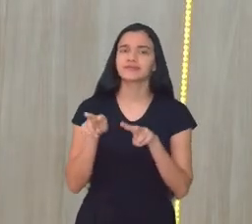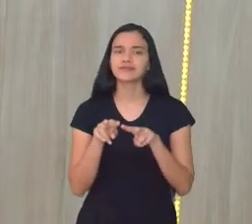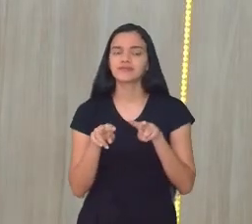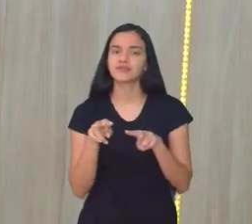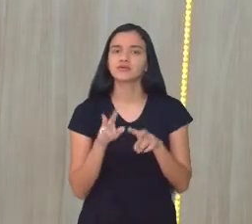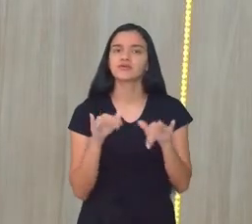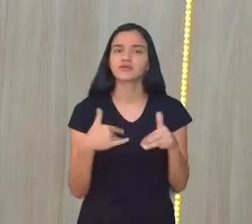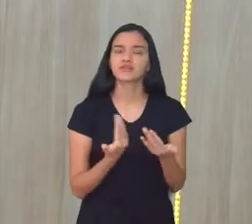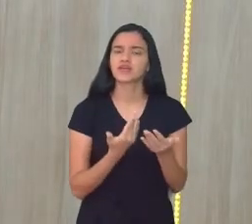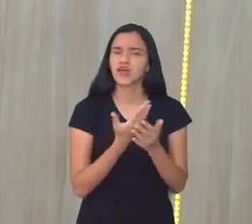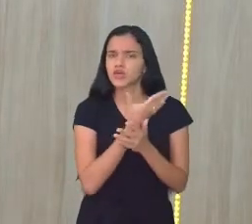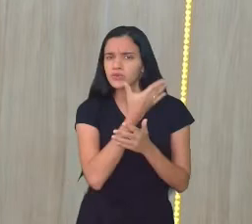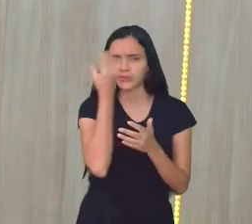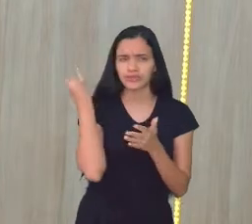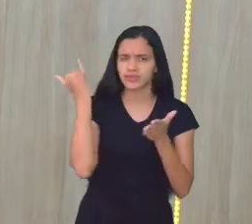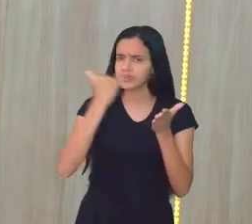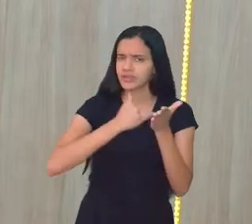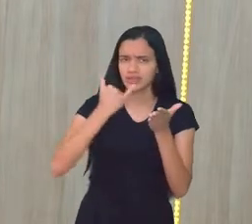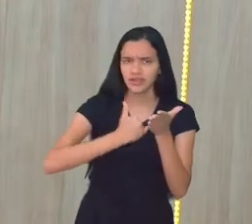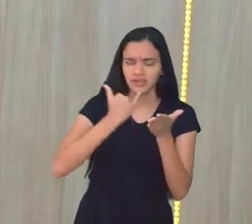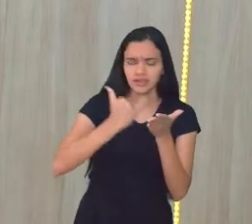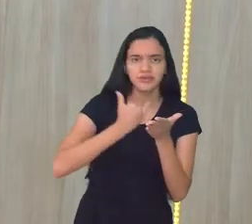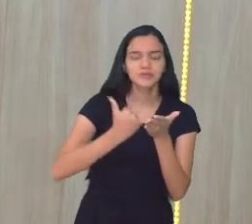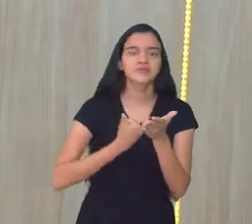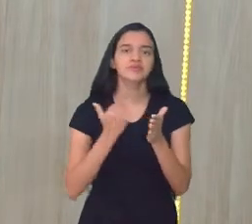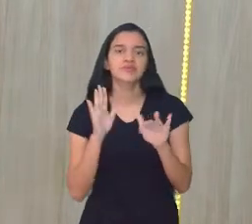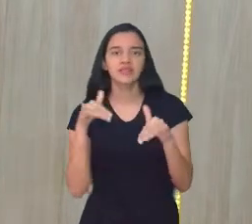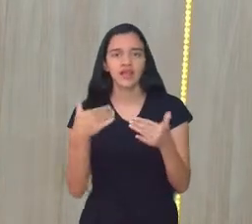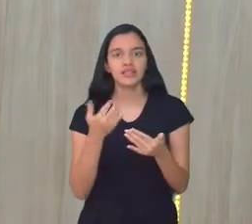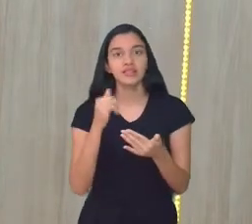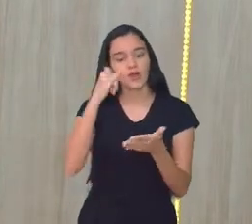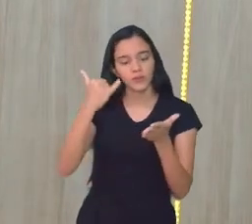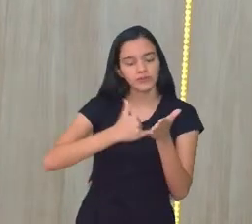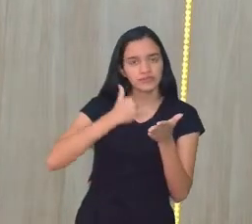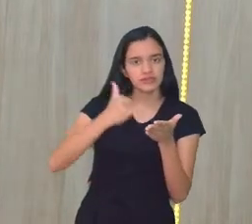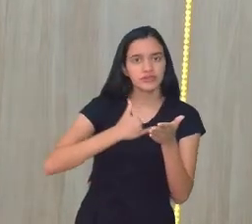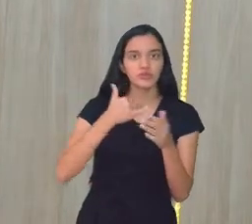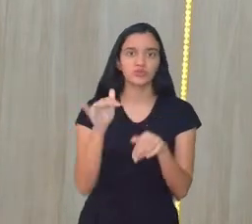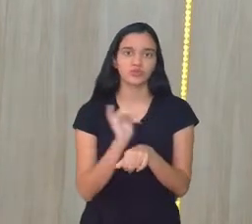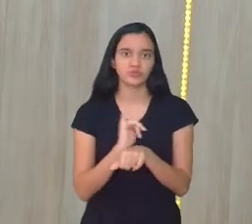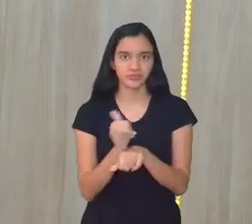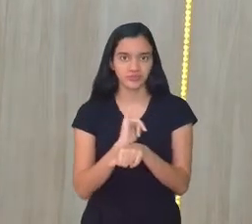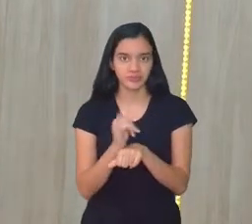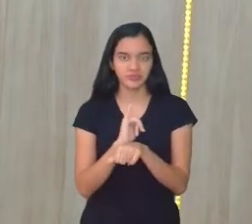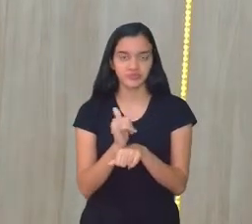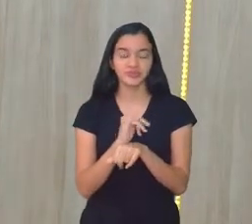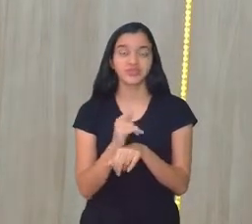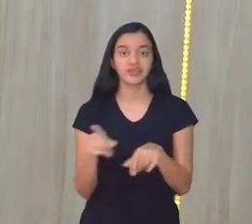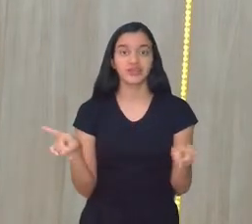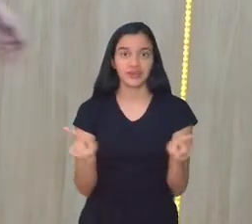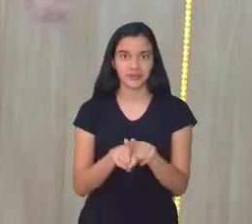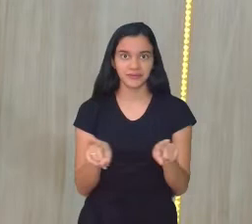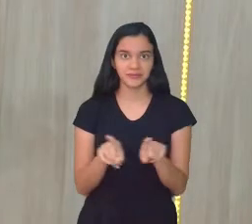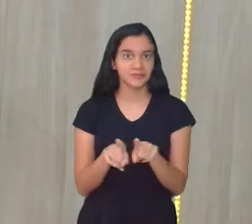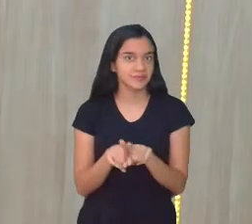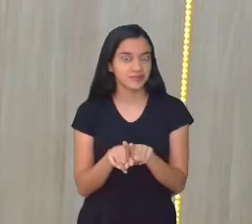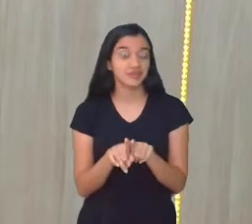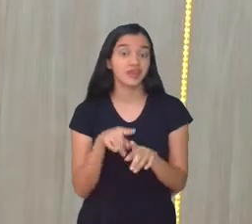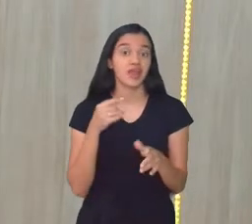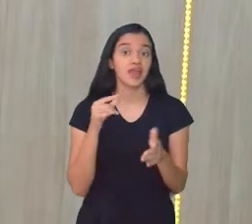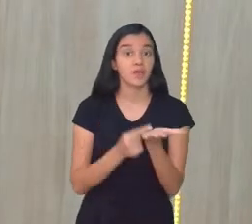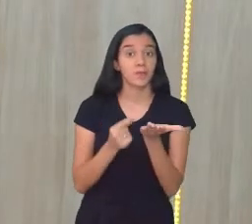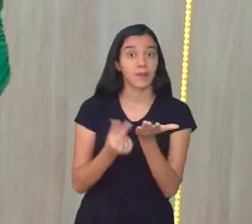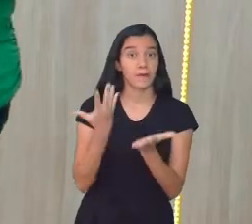questão. Não se esqueça de se inscrever. Então, se inscreva no YouTube e